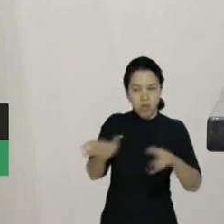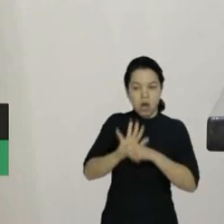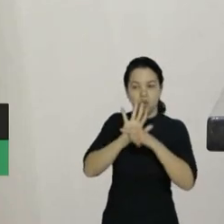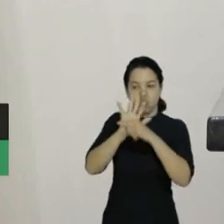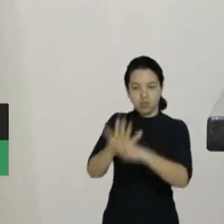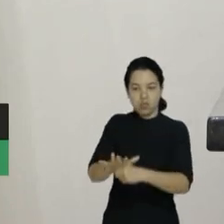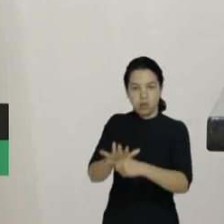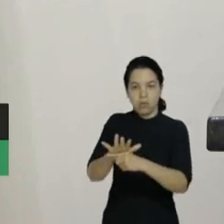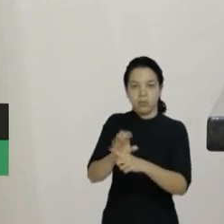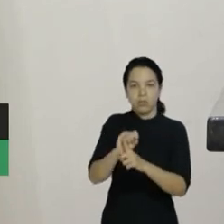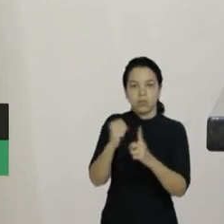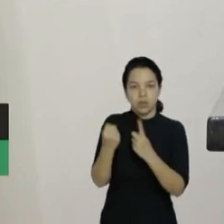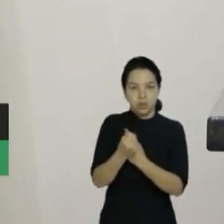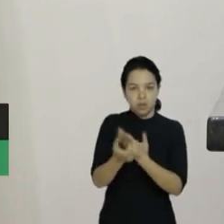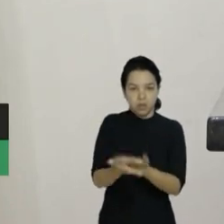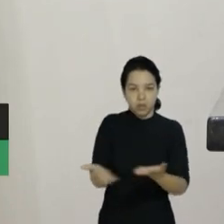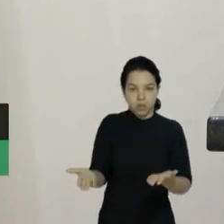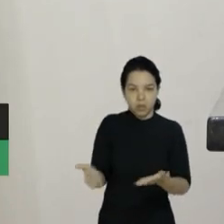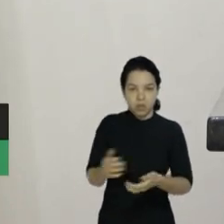suas...